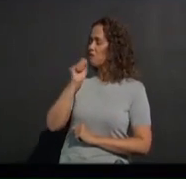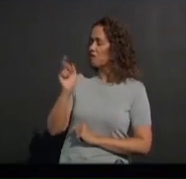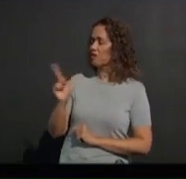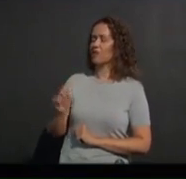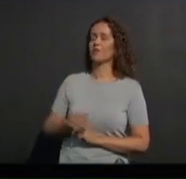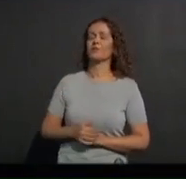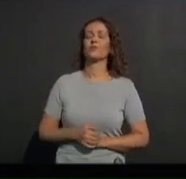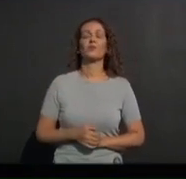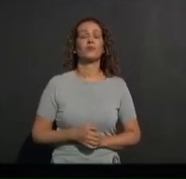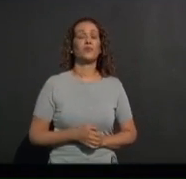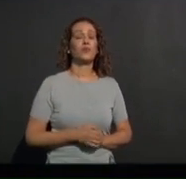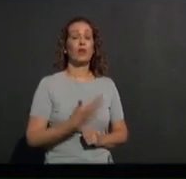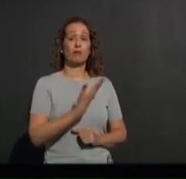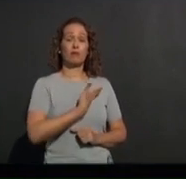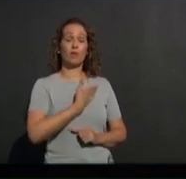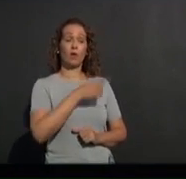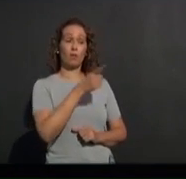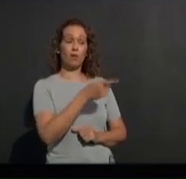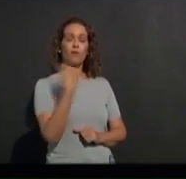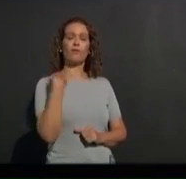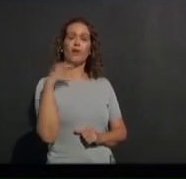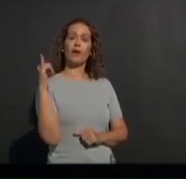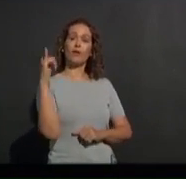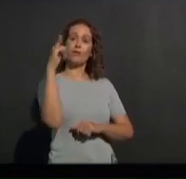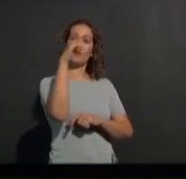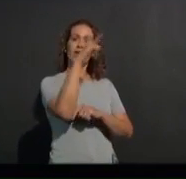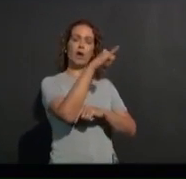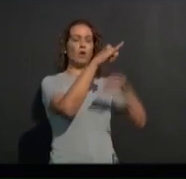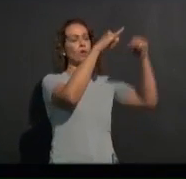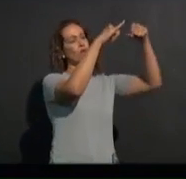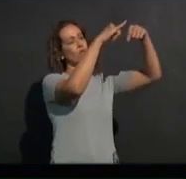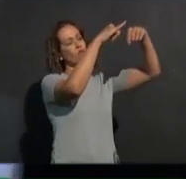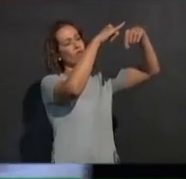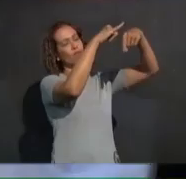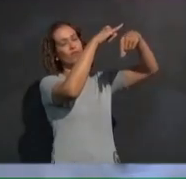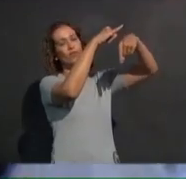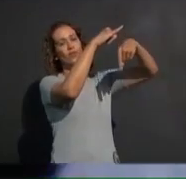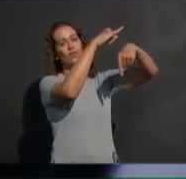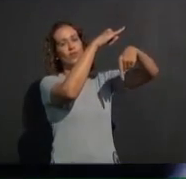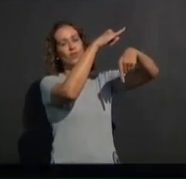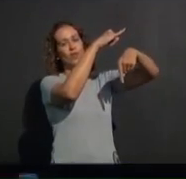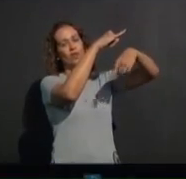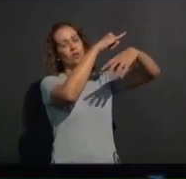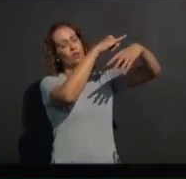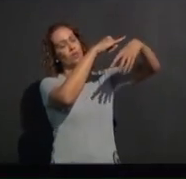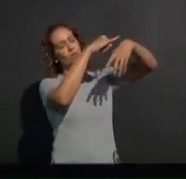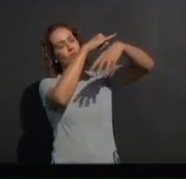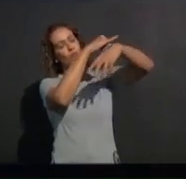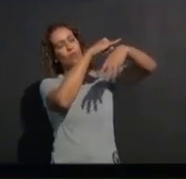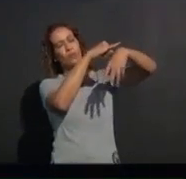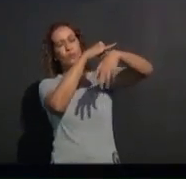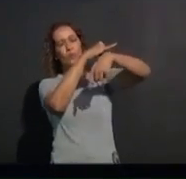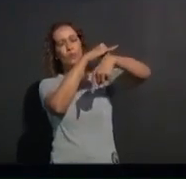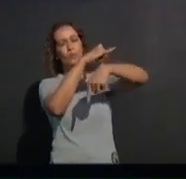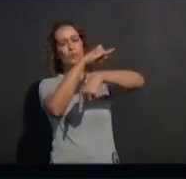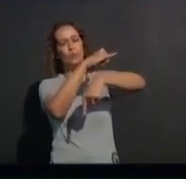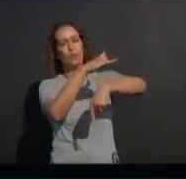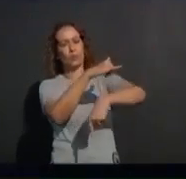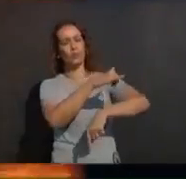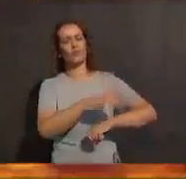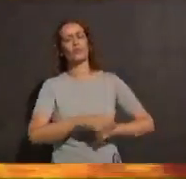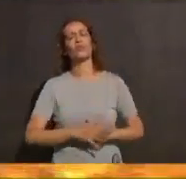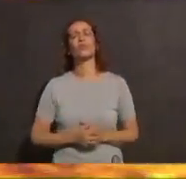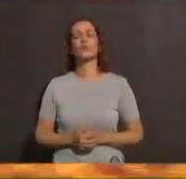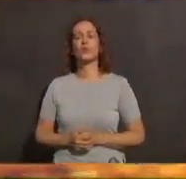avião, pulou de paraquedas. Um homem da minha idade, quase 50 anos. Os filhos já mais velhos. E